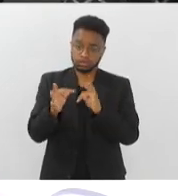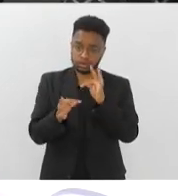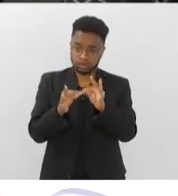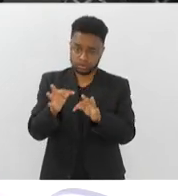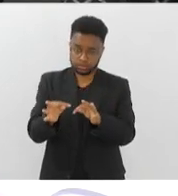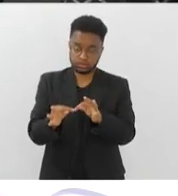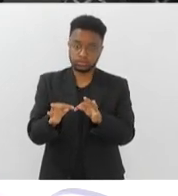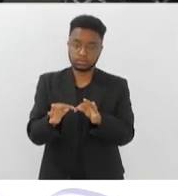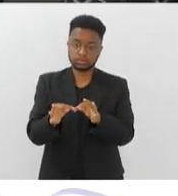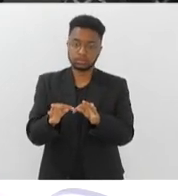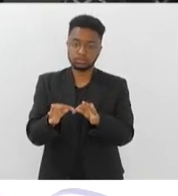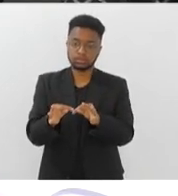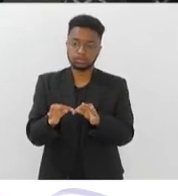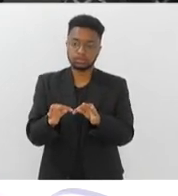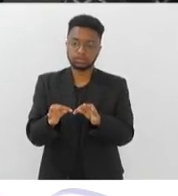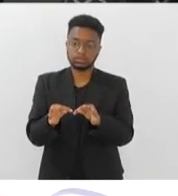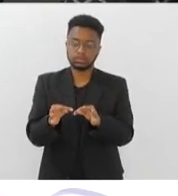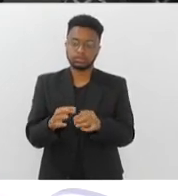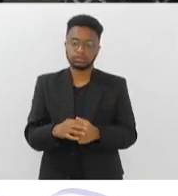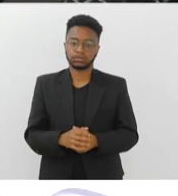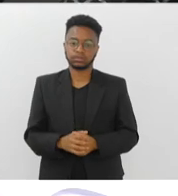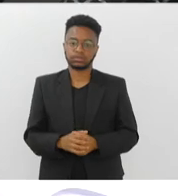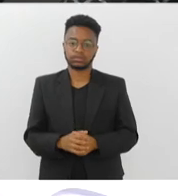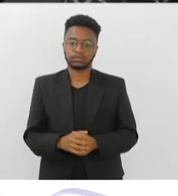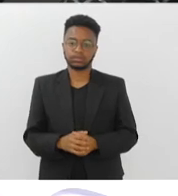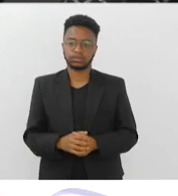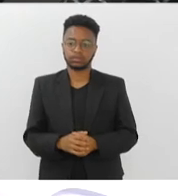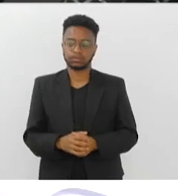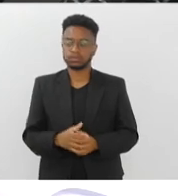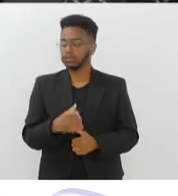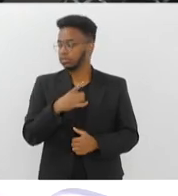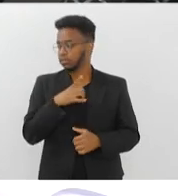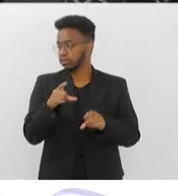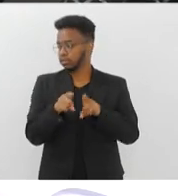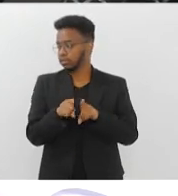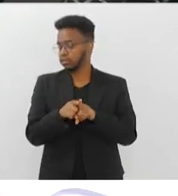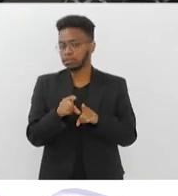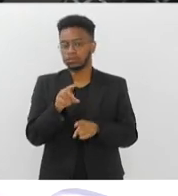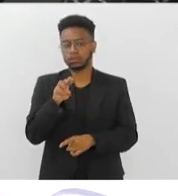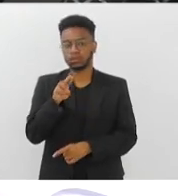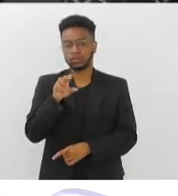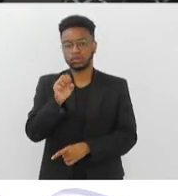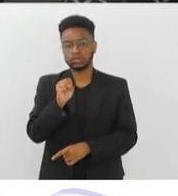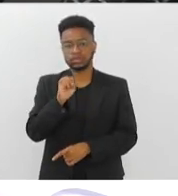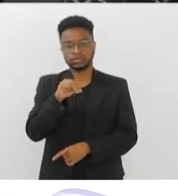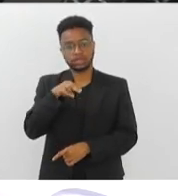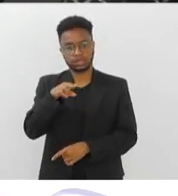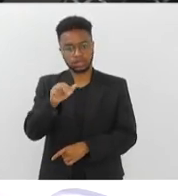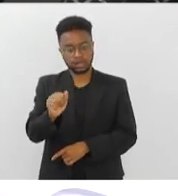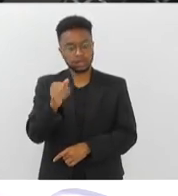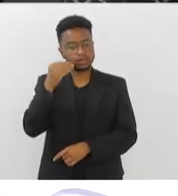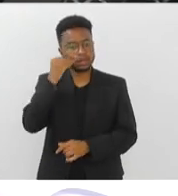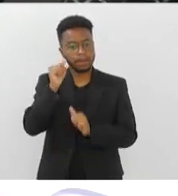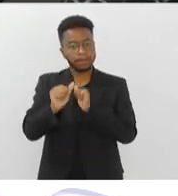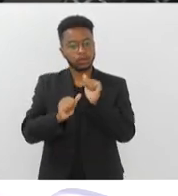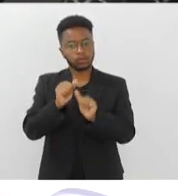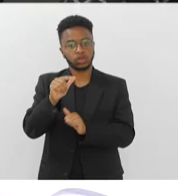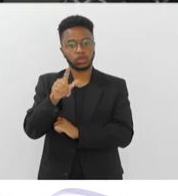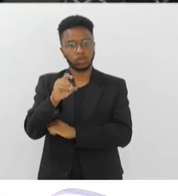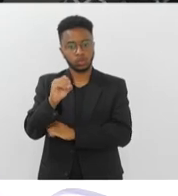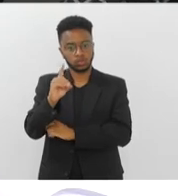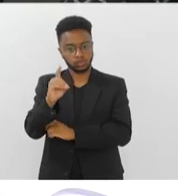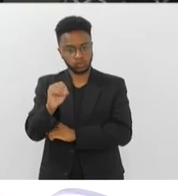em segunda, tinha uma usina de reciclagem para transformar esse lodo já